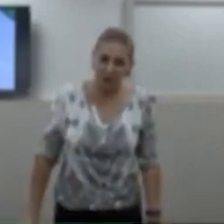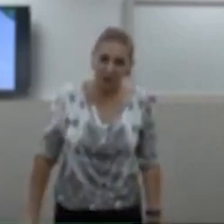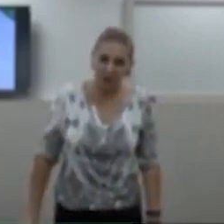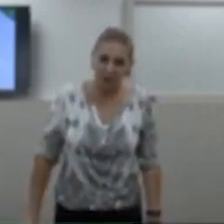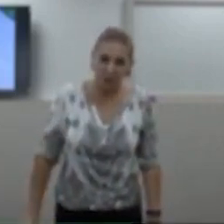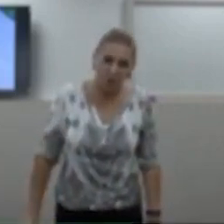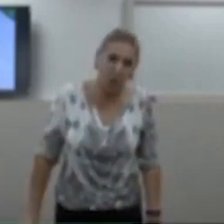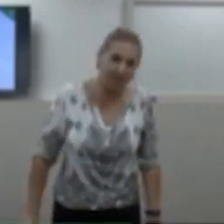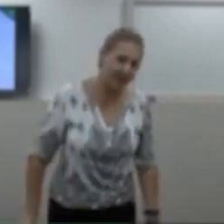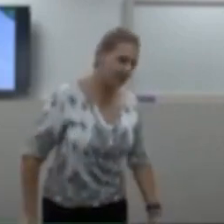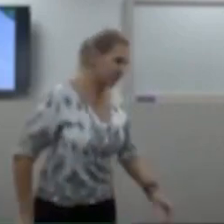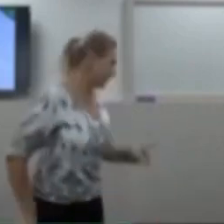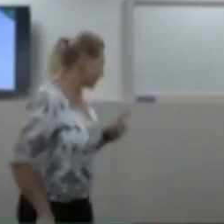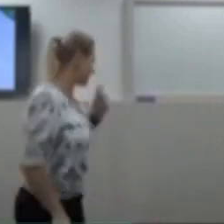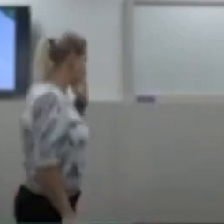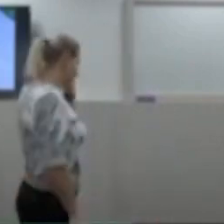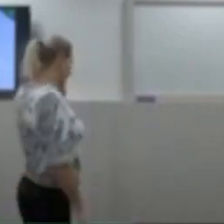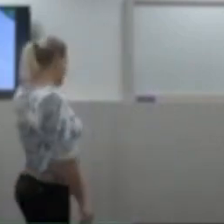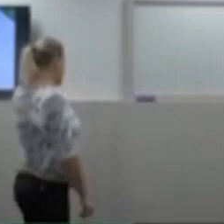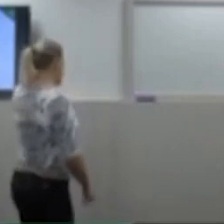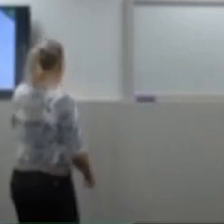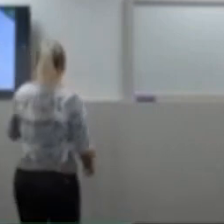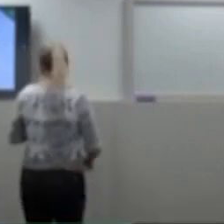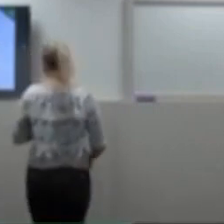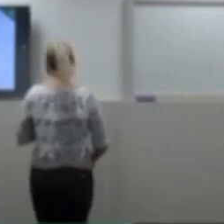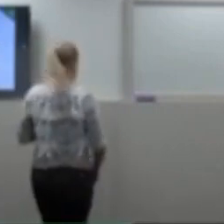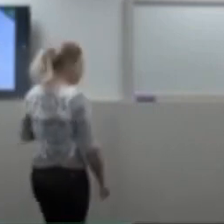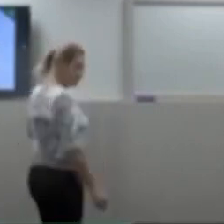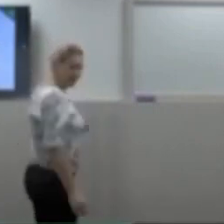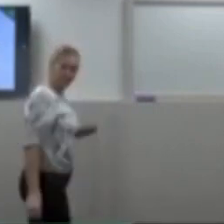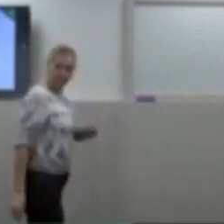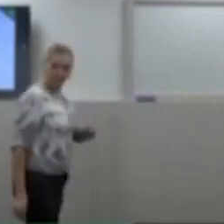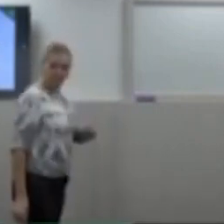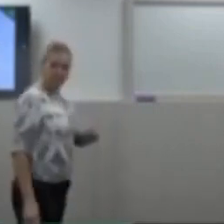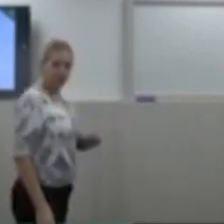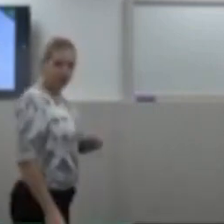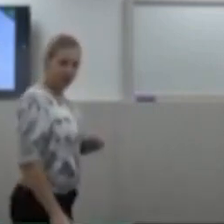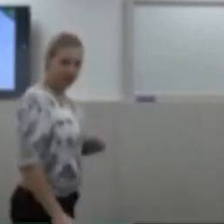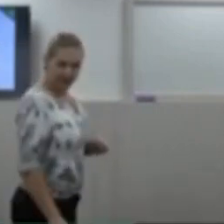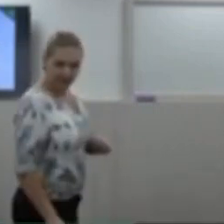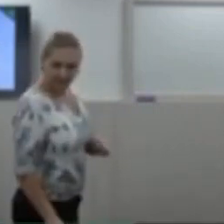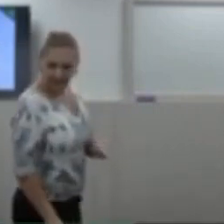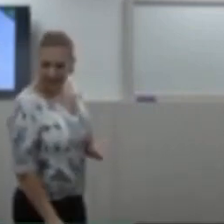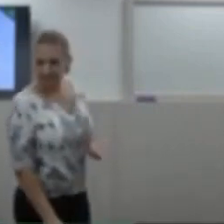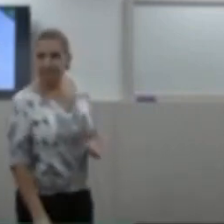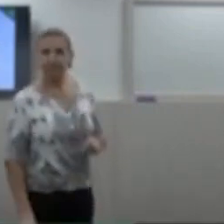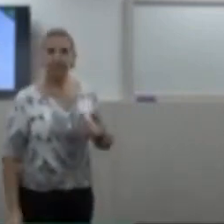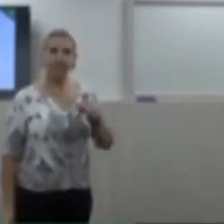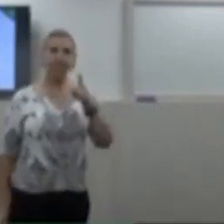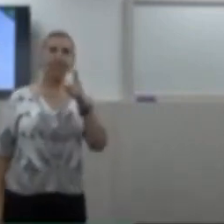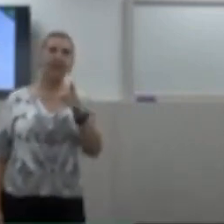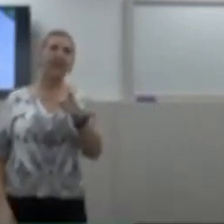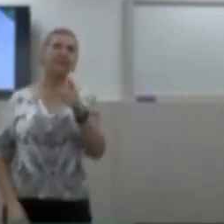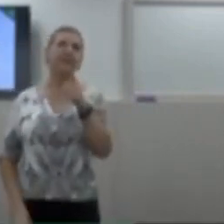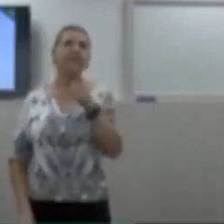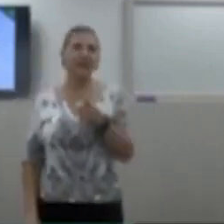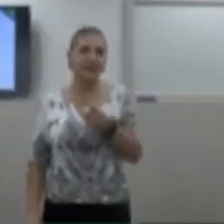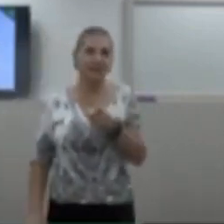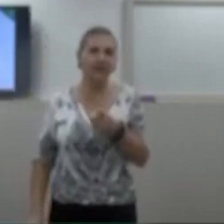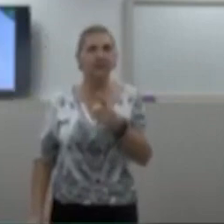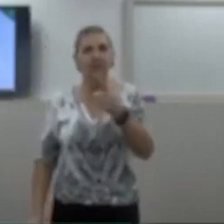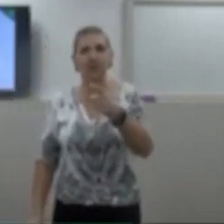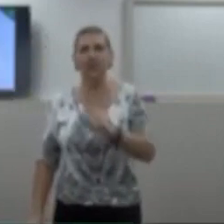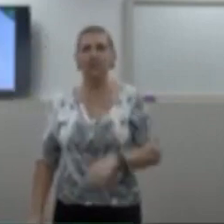Ou seja, 1/3, veja. Nós vamos ter que fazer uma continha aqui, tá? Ela